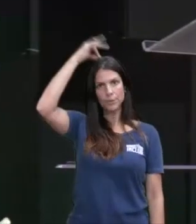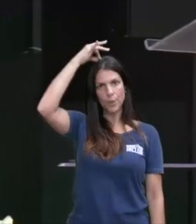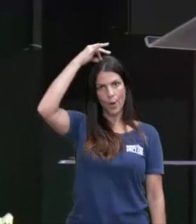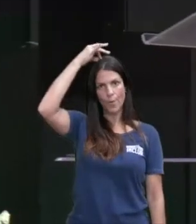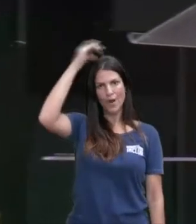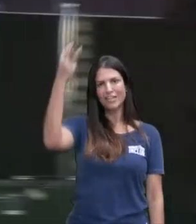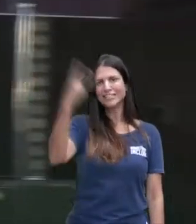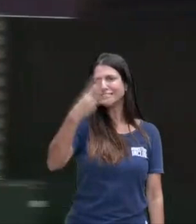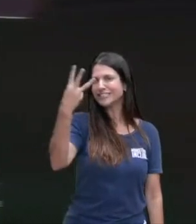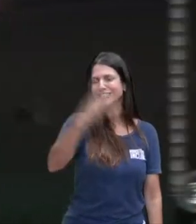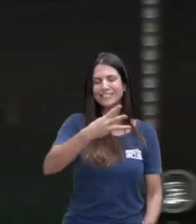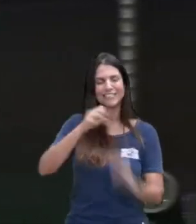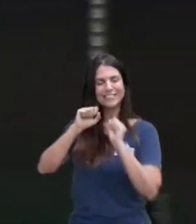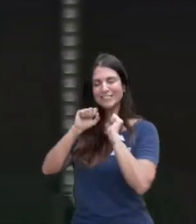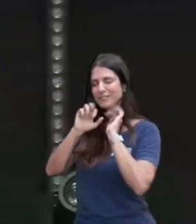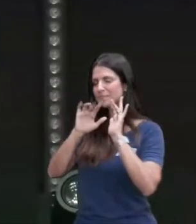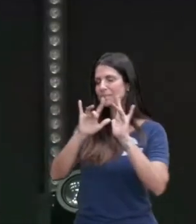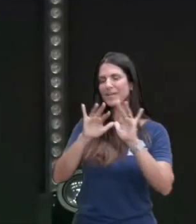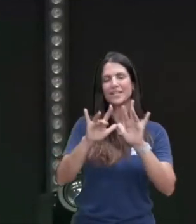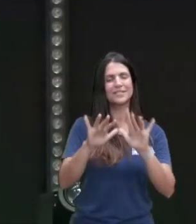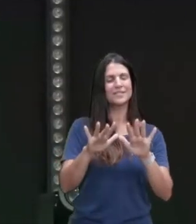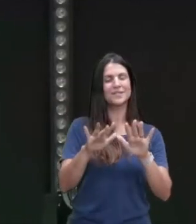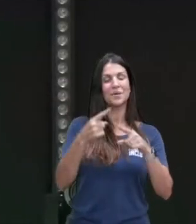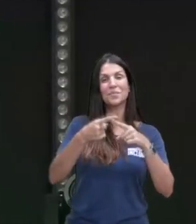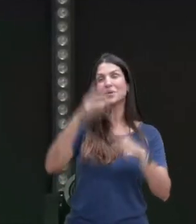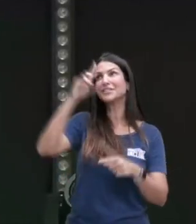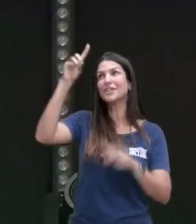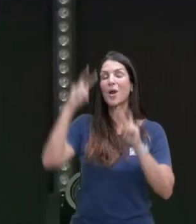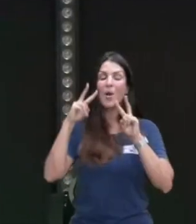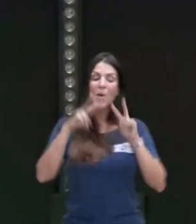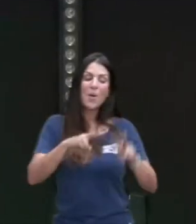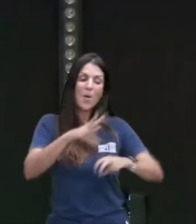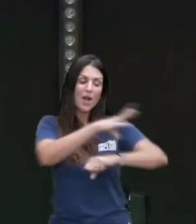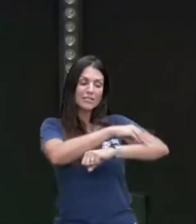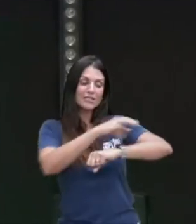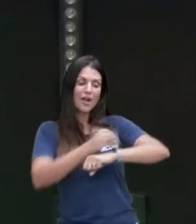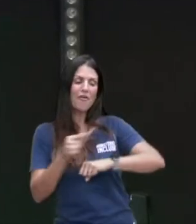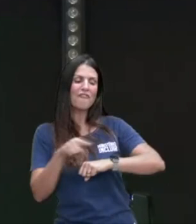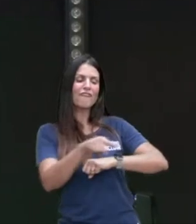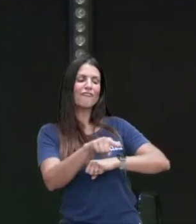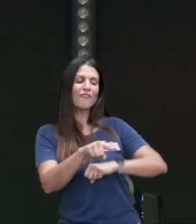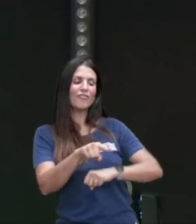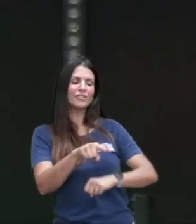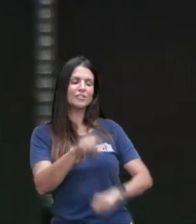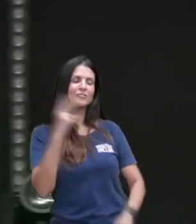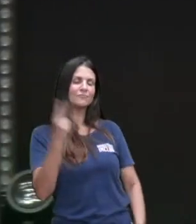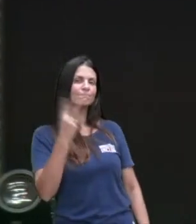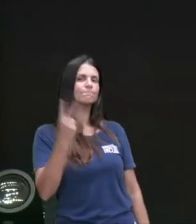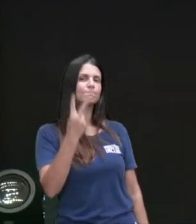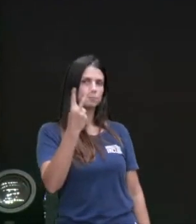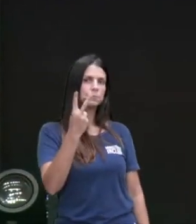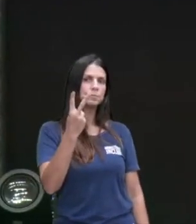e três bênçãos porque Deus olhou para Jaú e falou ele tem valor é mas